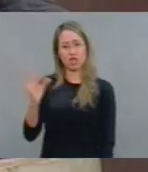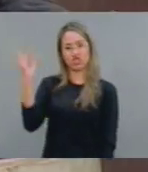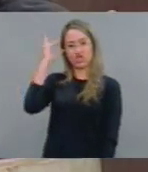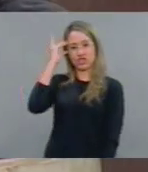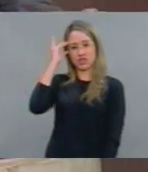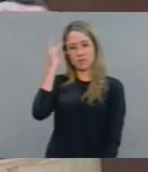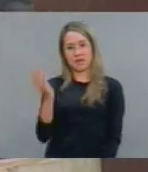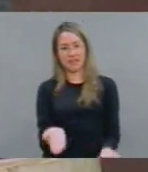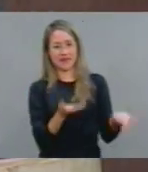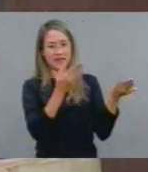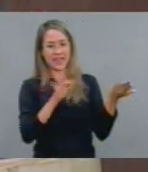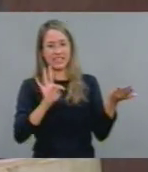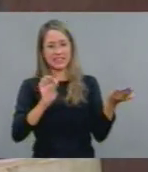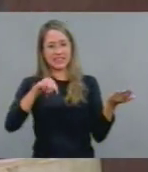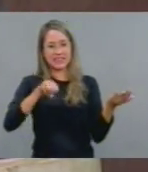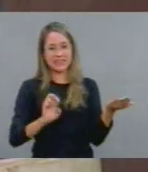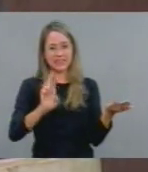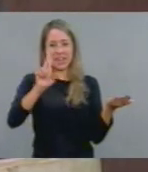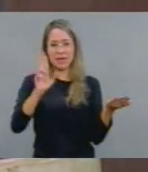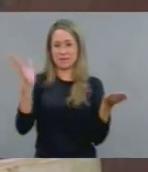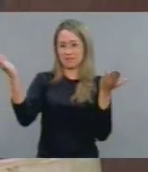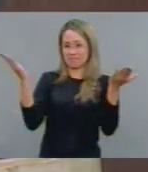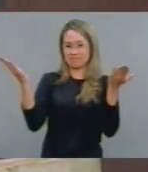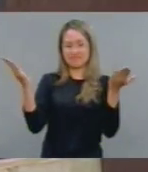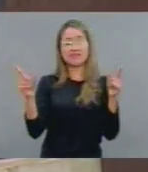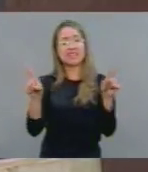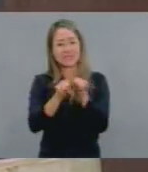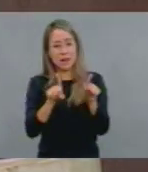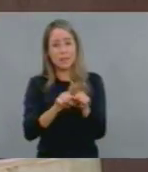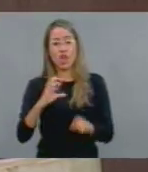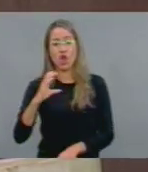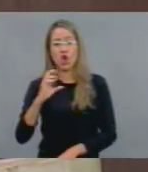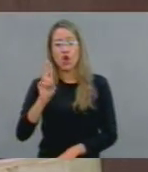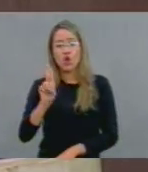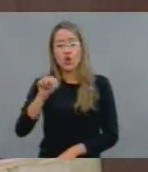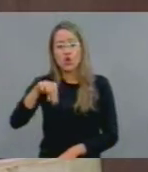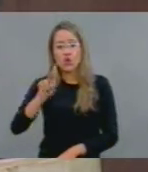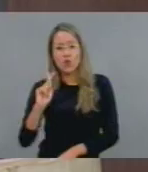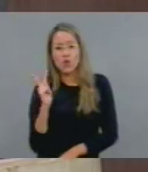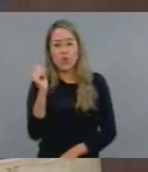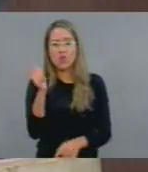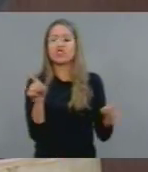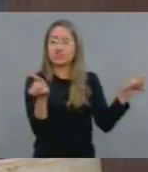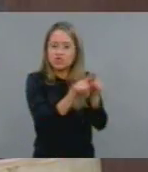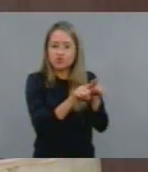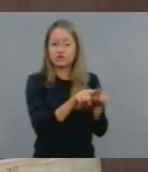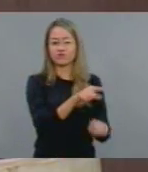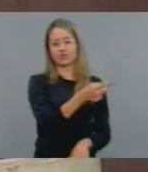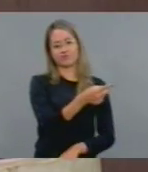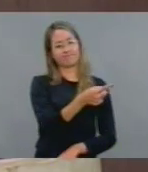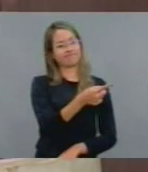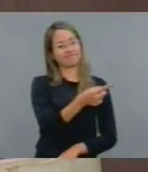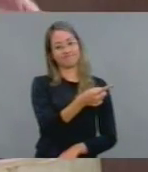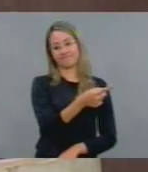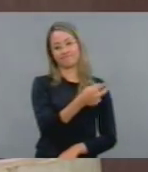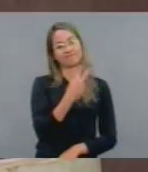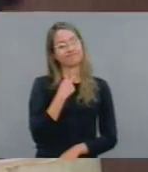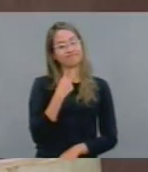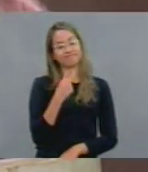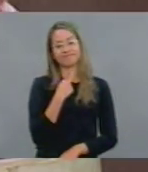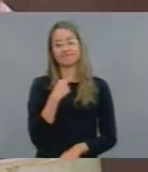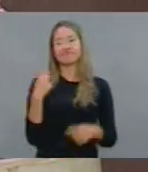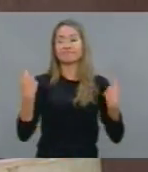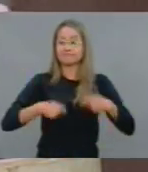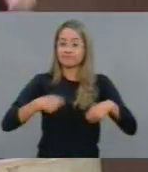agenda recessiva, e por outro lado, Cunha e Temer e sua agenda também recessiva. Nós temos que urgentemente criar um